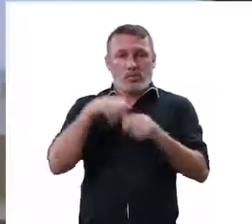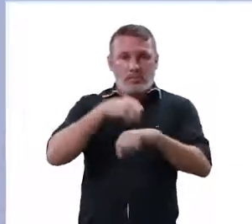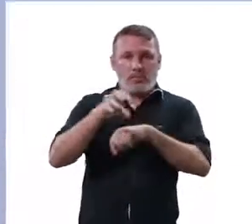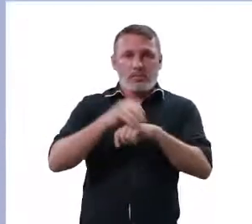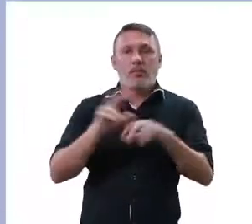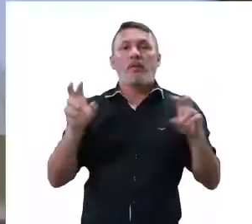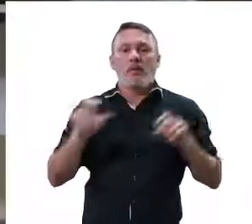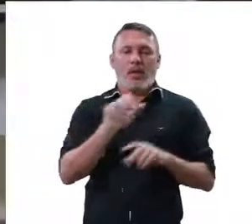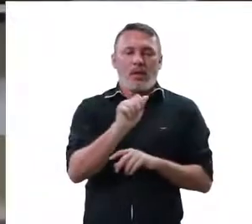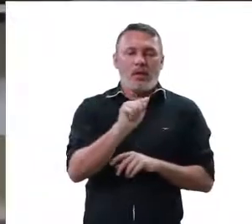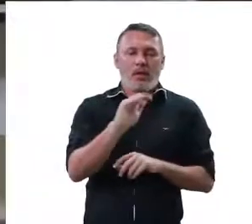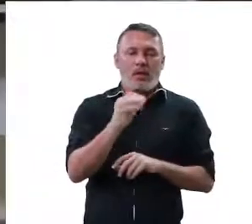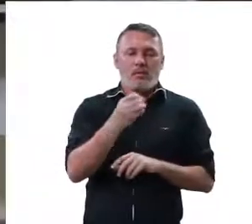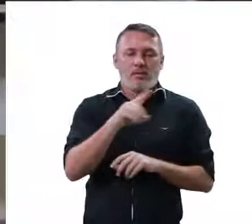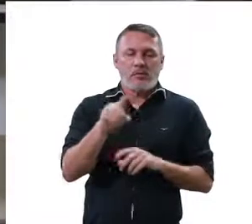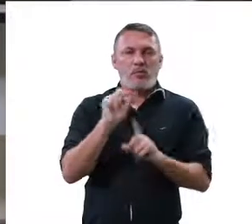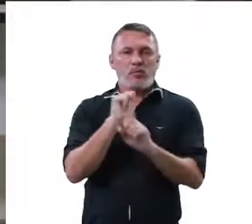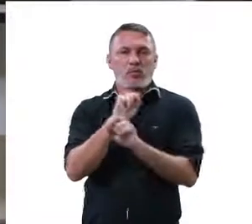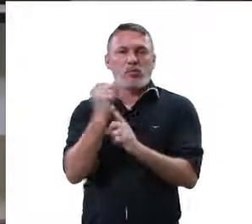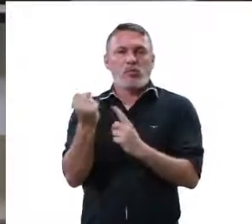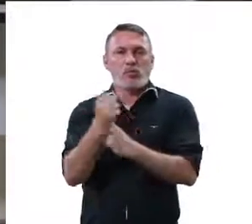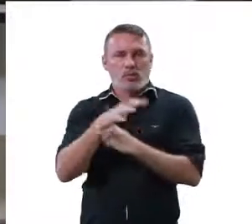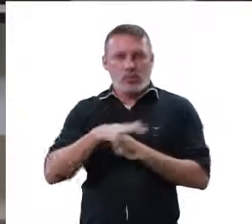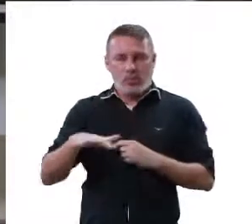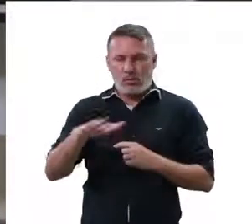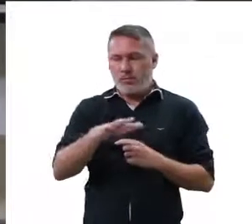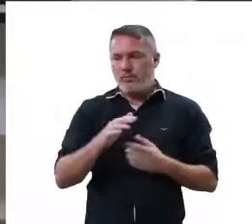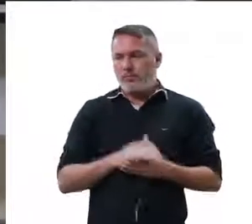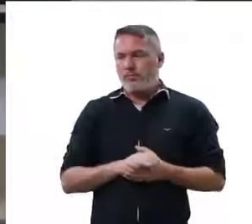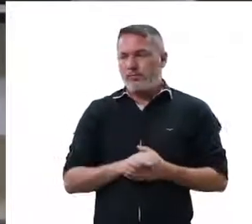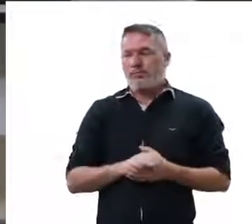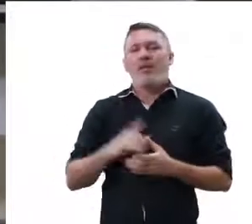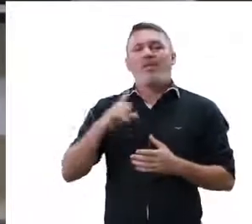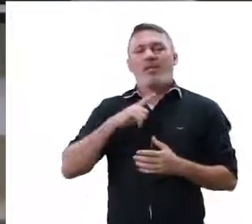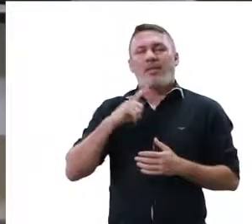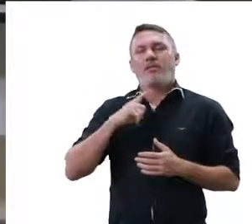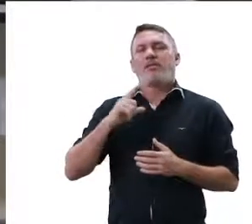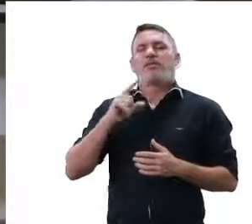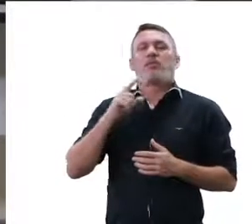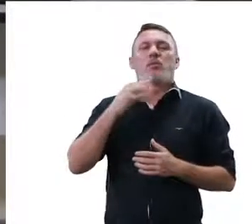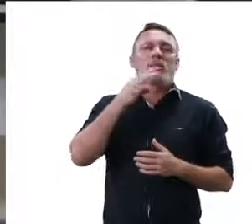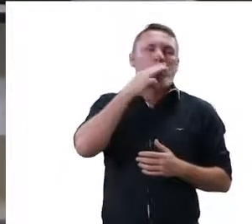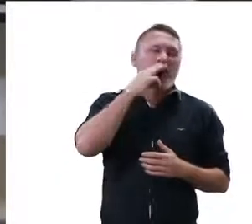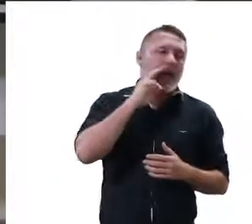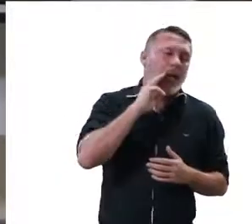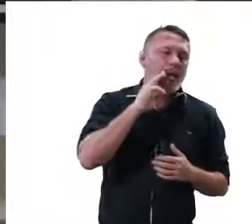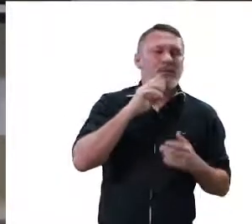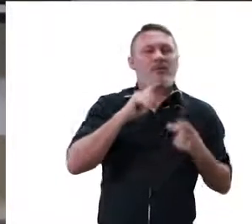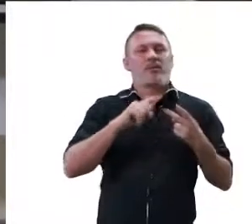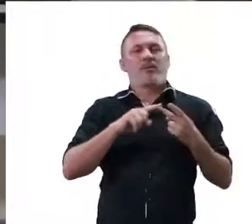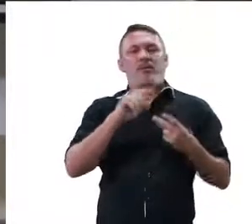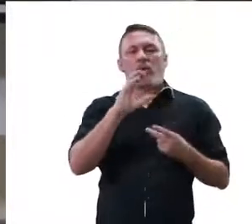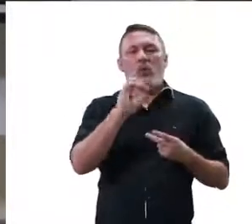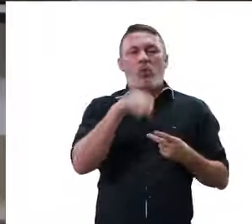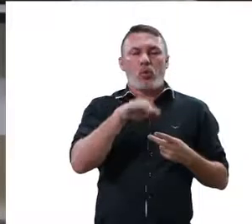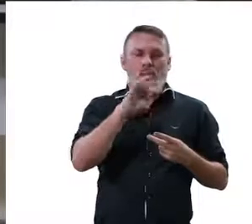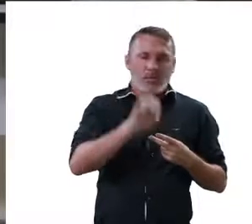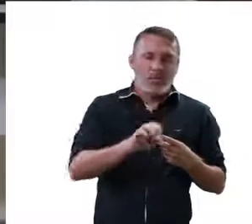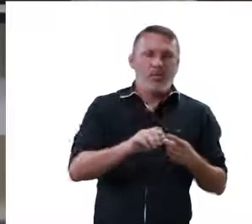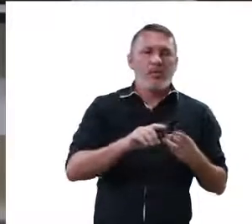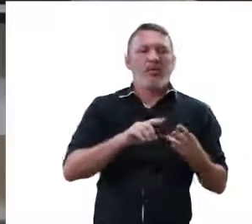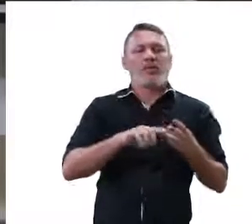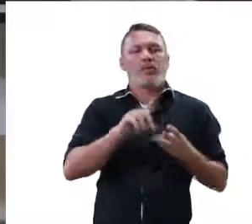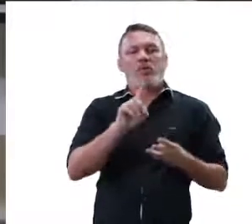outro conceito. A ação social é o seguinte: enquanto para Durkheim, para Marx, para